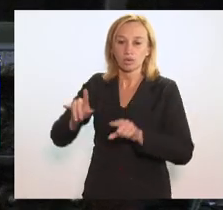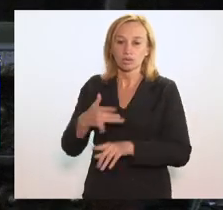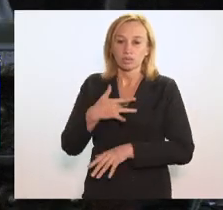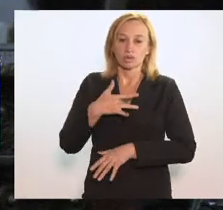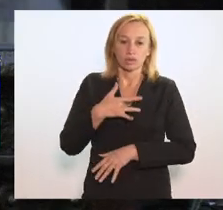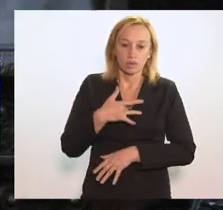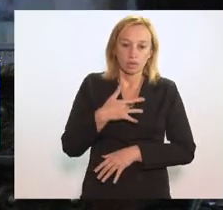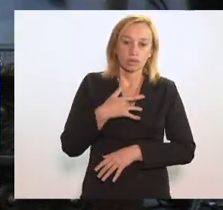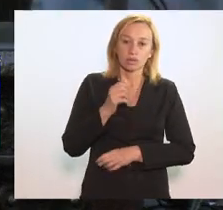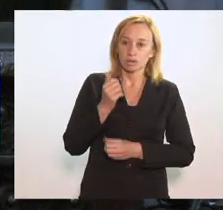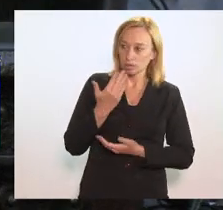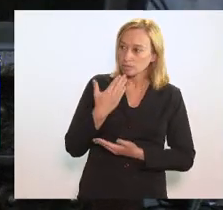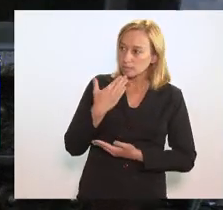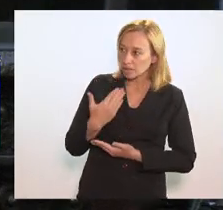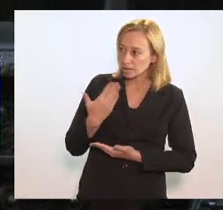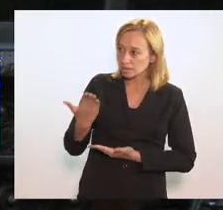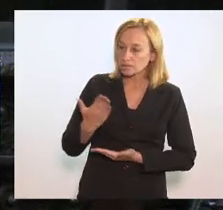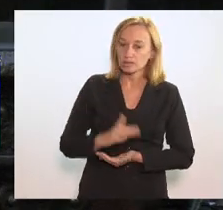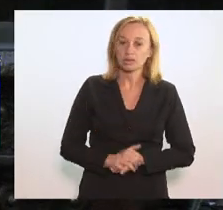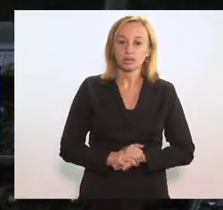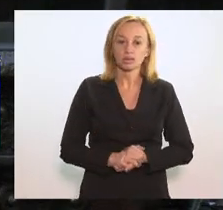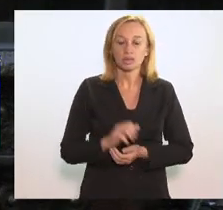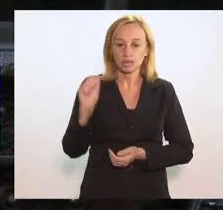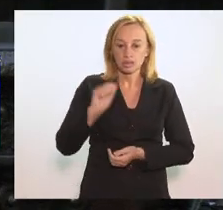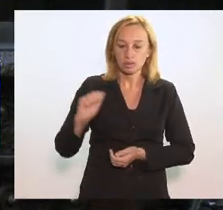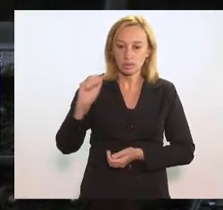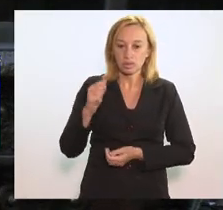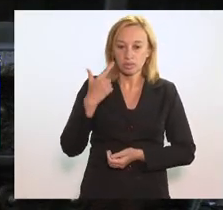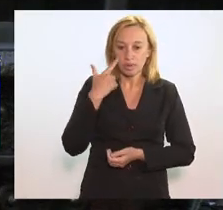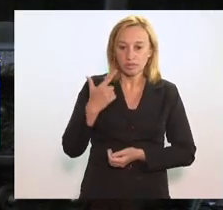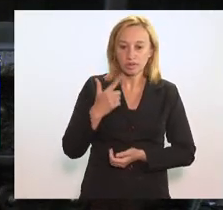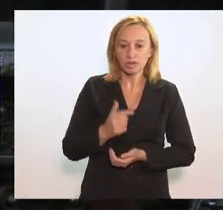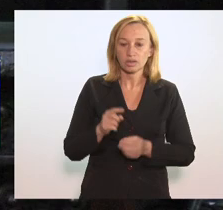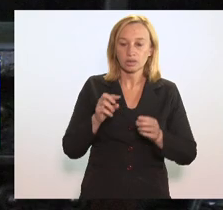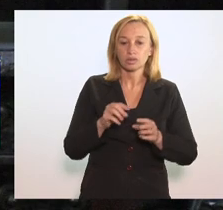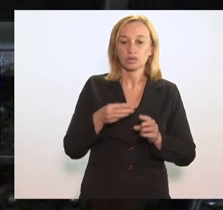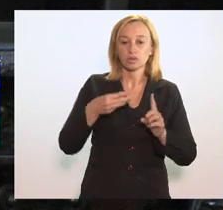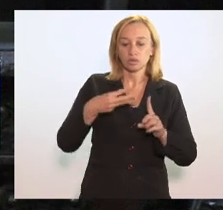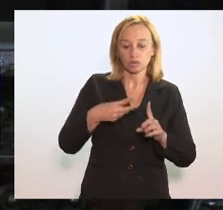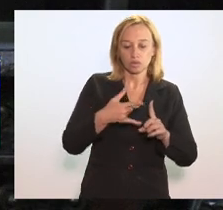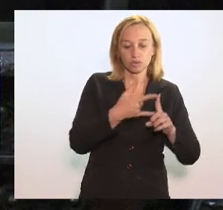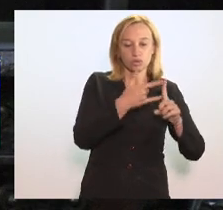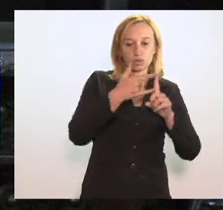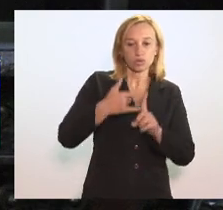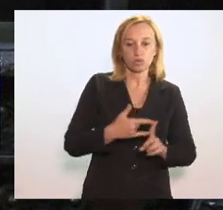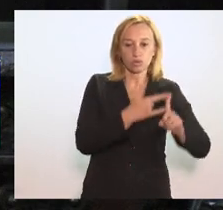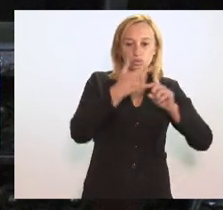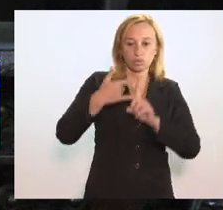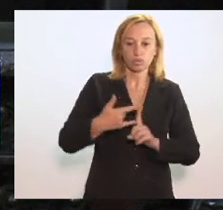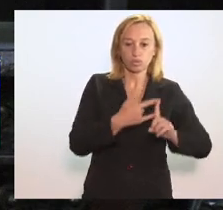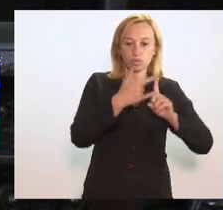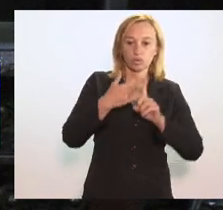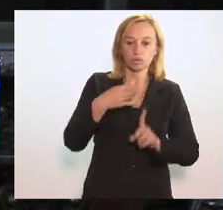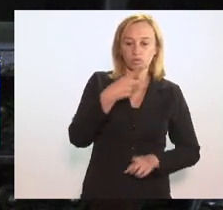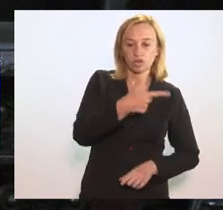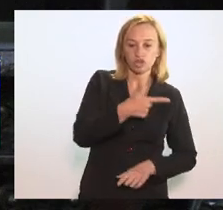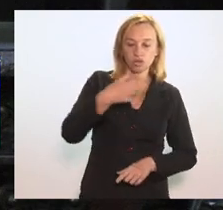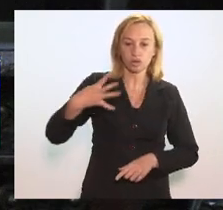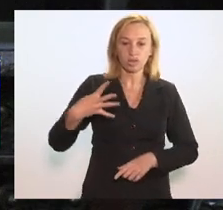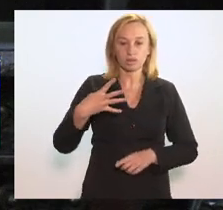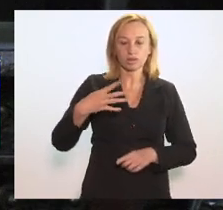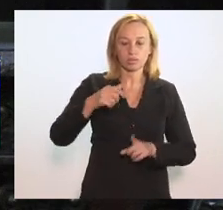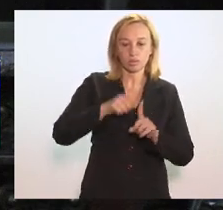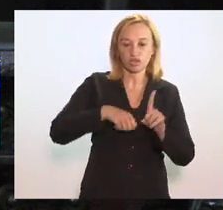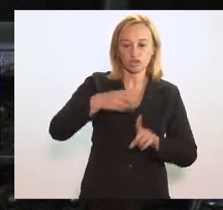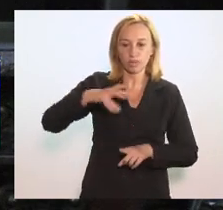Por favor, peço assessoria para disponibilizar o Zoom 24 de março. Ok?